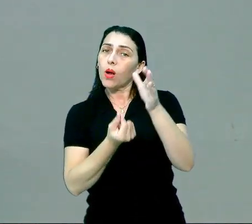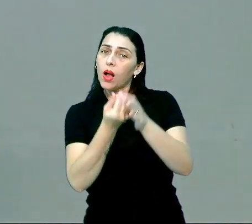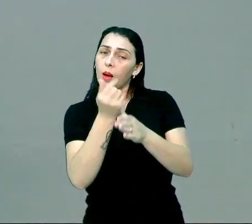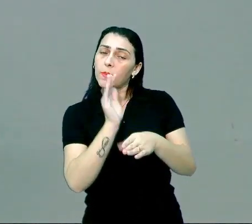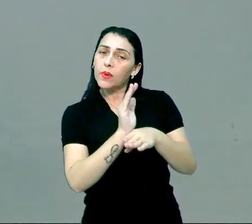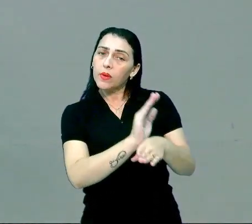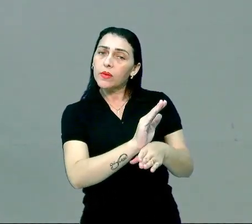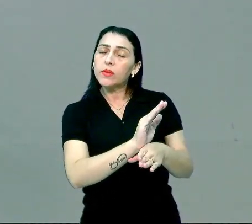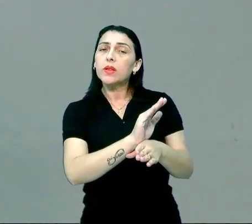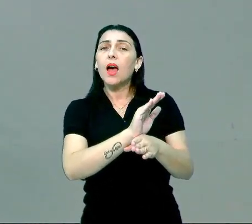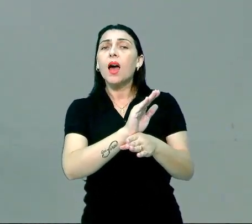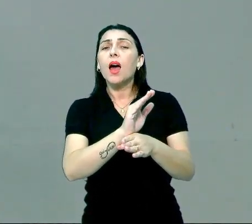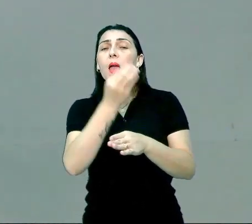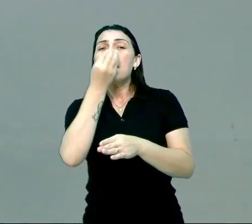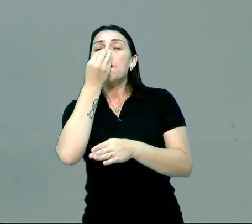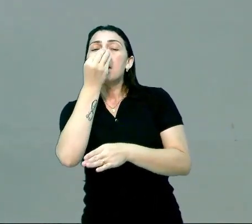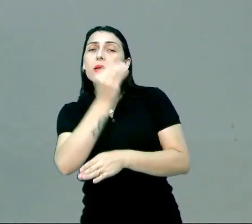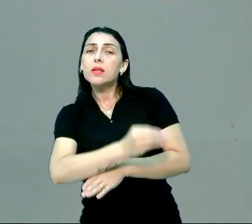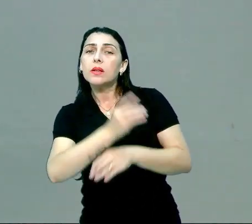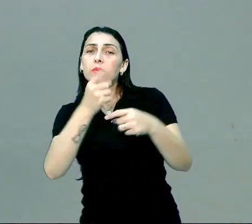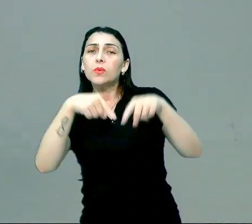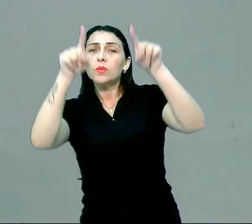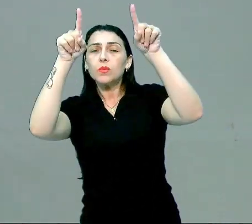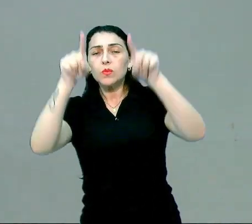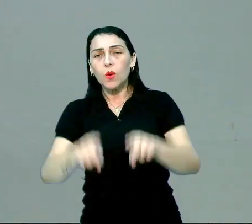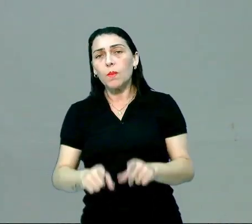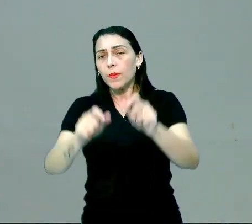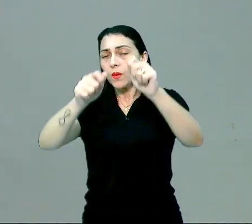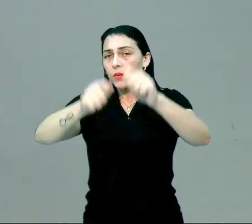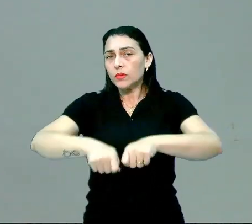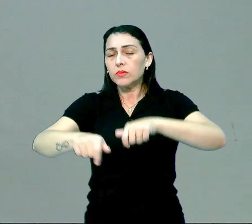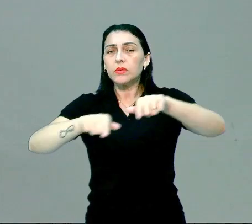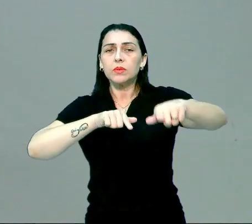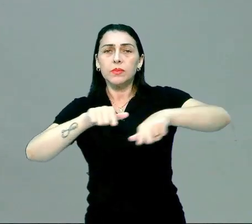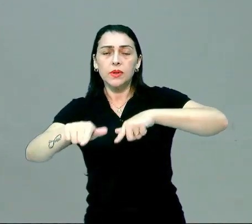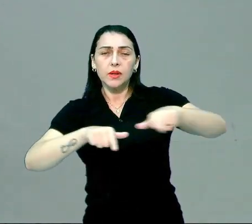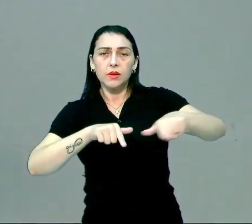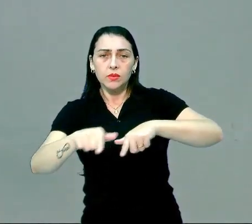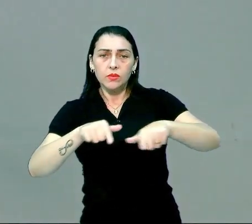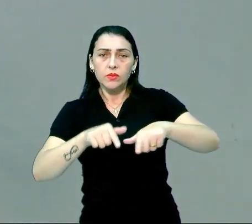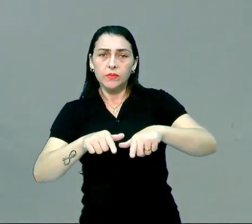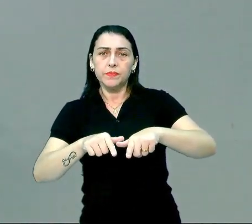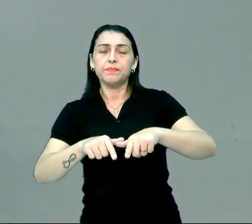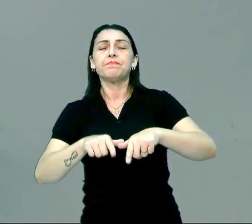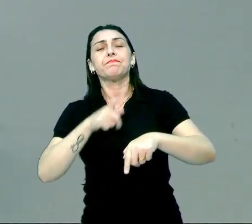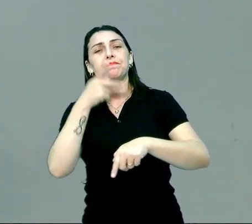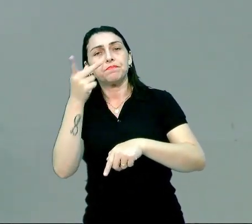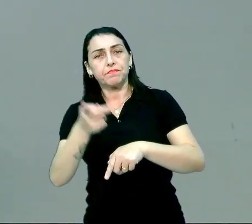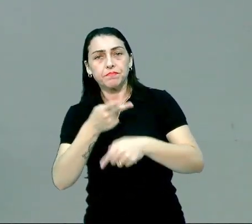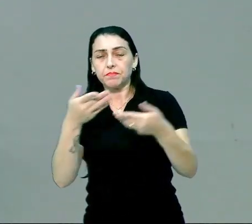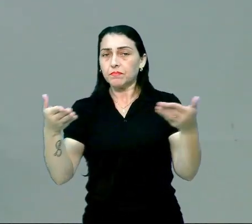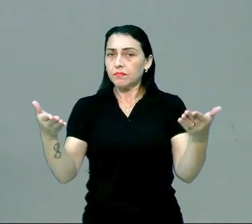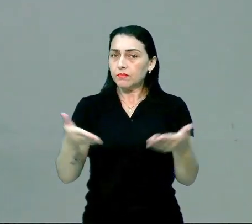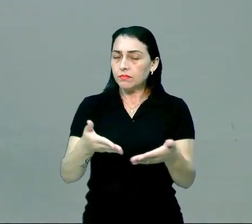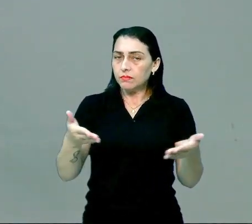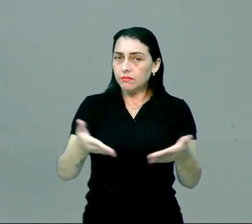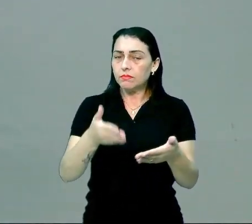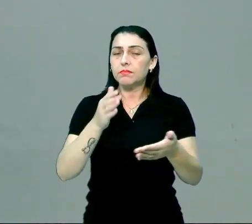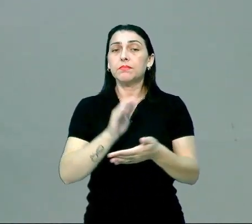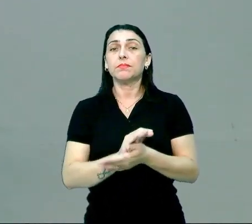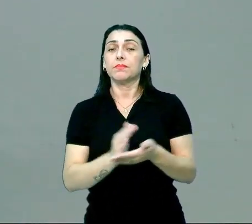e desprestigiando o homem na condição de trabalhador. Como eu mencionei agora há